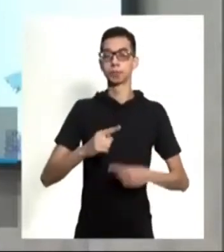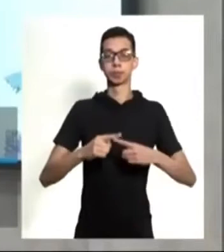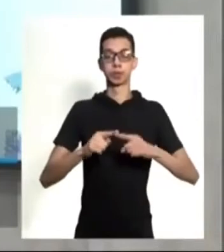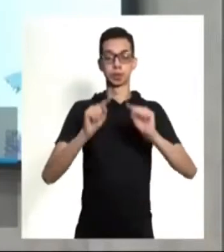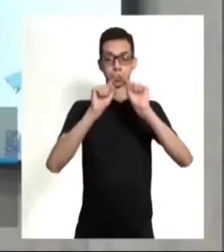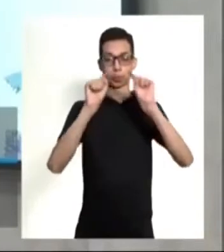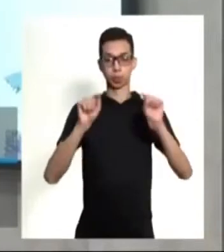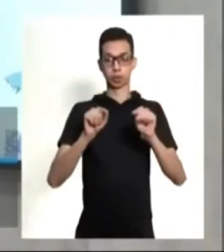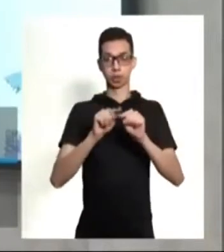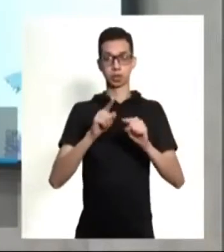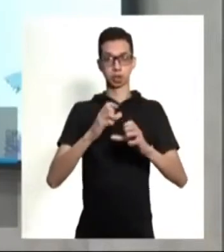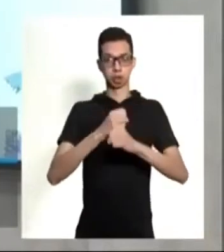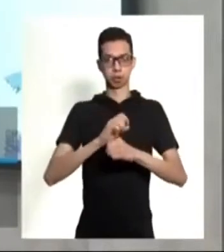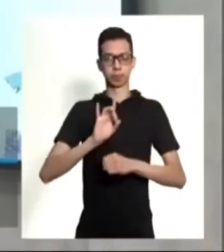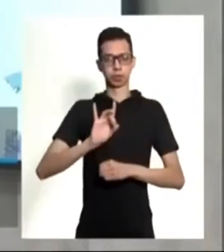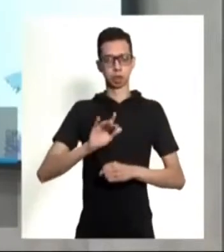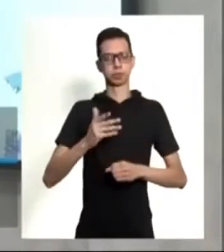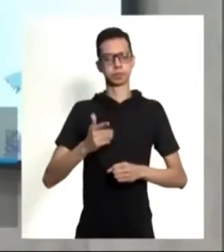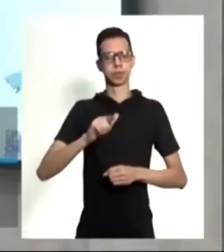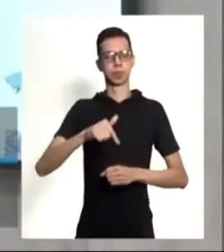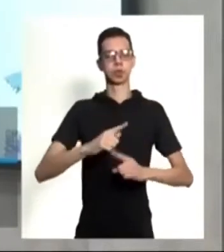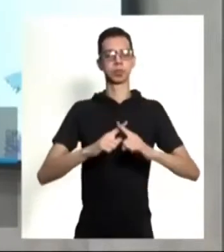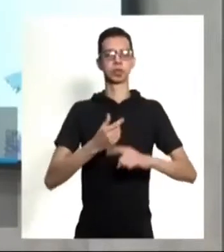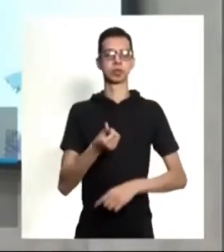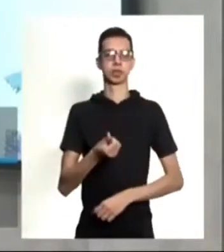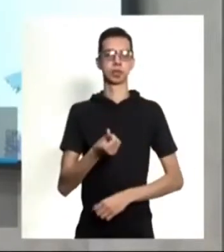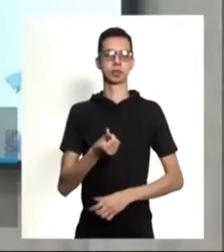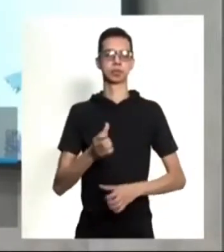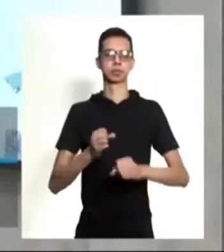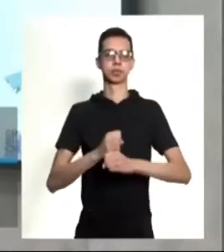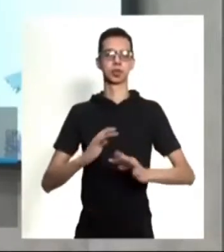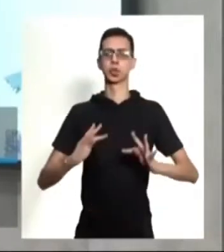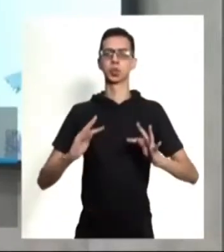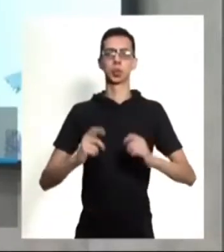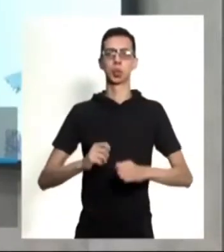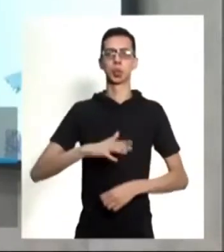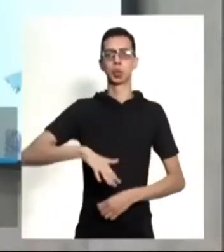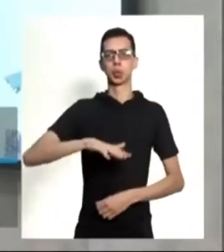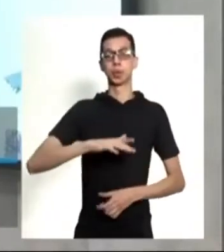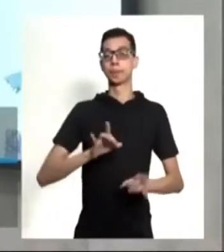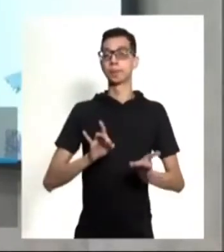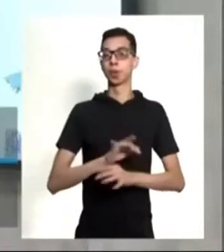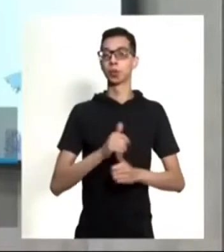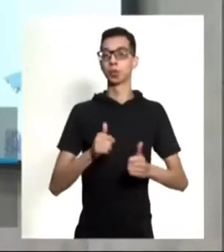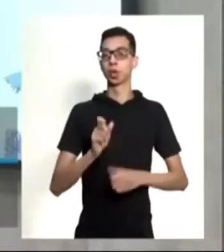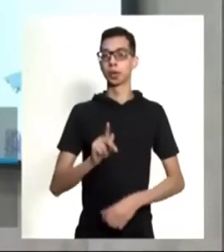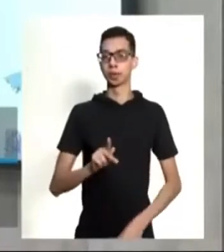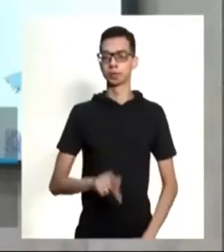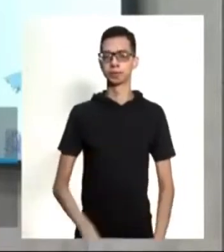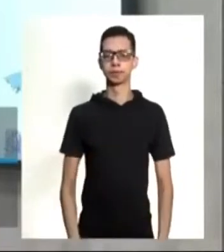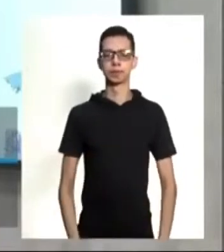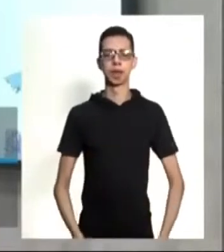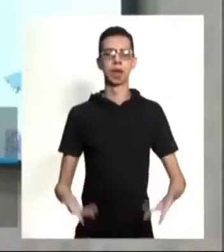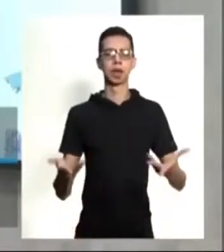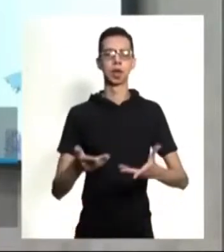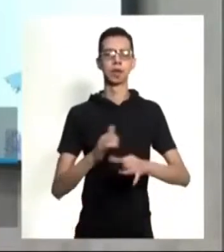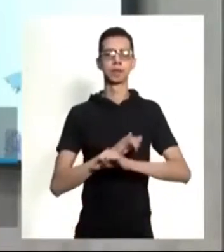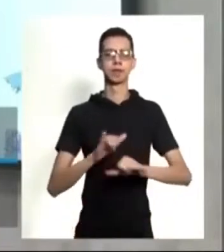de calcular a área desse quadrado, multiplica por 6, que é o total. A área total já está pronta. Beleza? Agora vamos falar